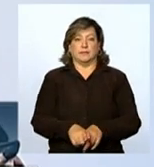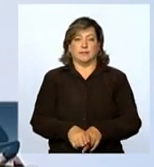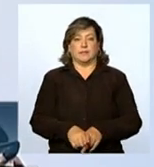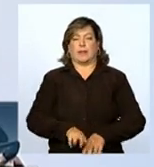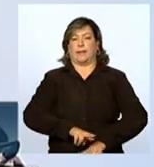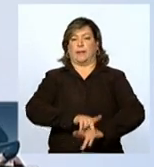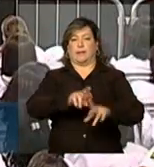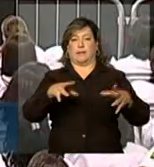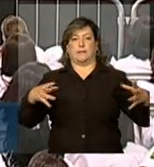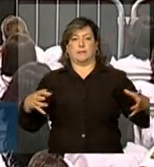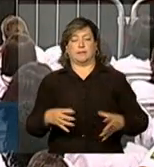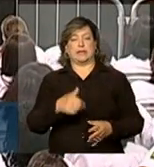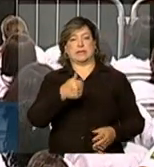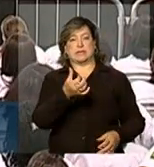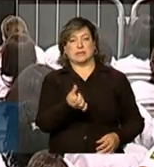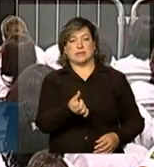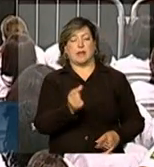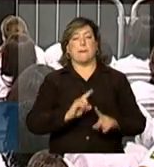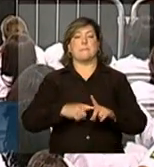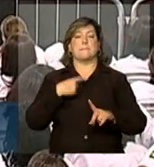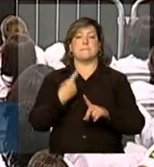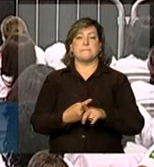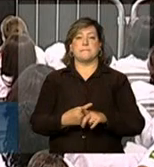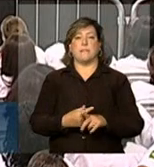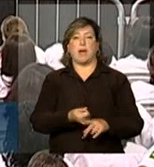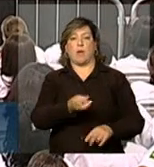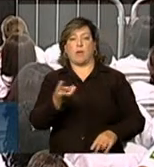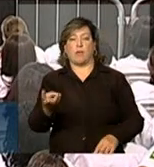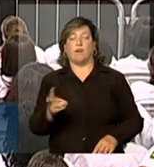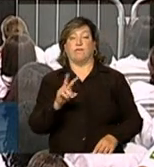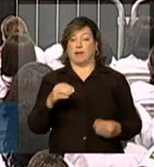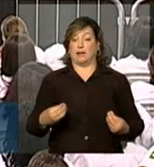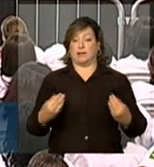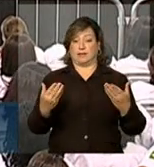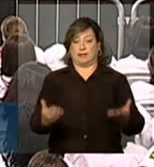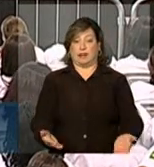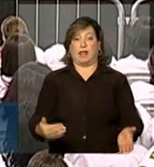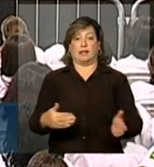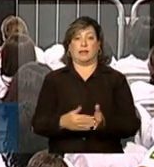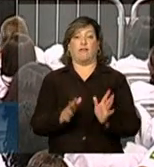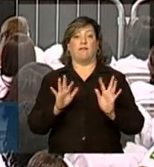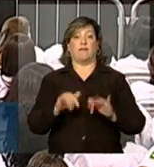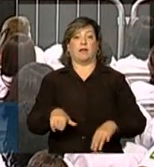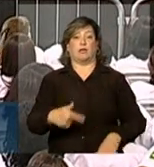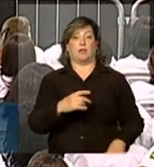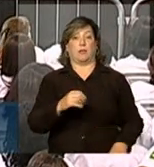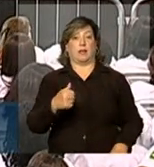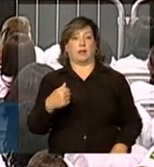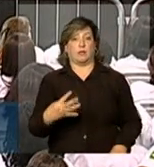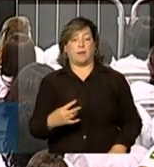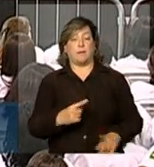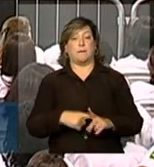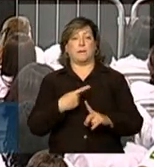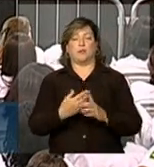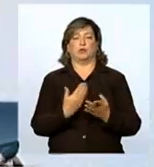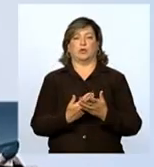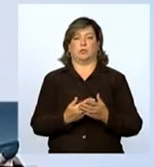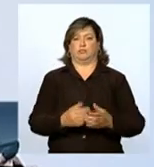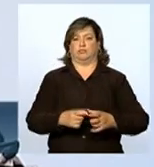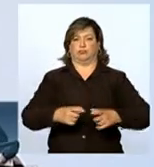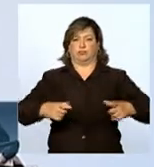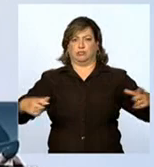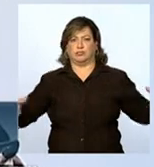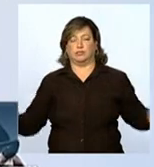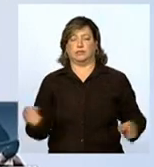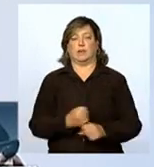vários campos, 16 e mais alguns, que serão entregues ainda até final de 2014, para que nós possamos dar mais oportunidades